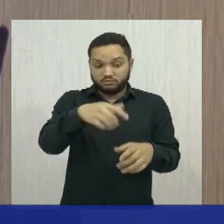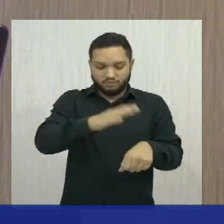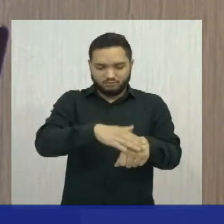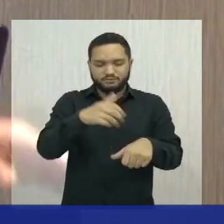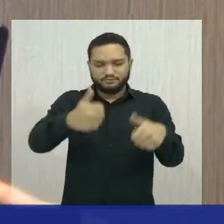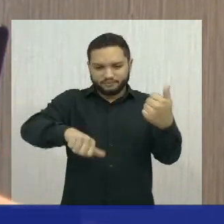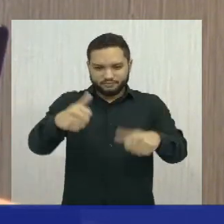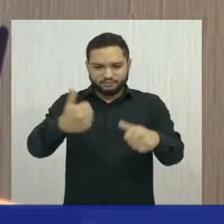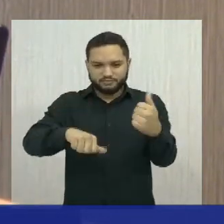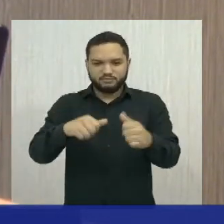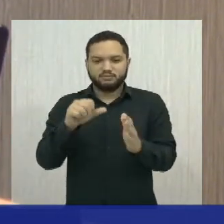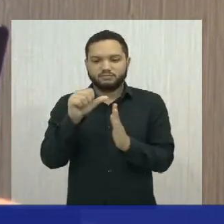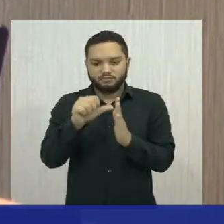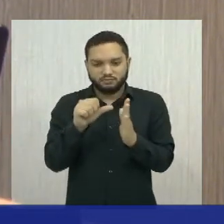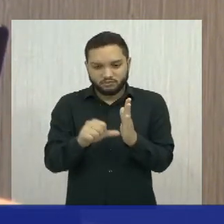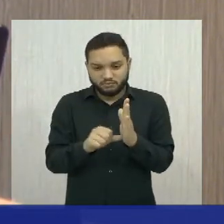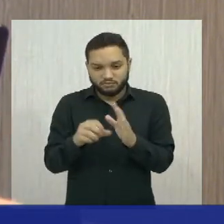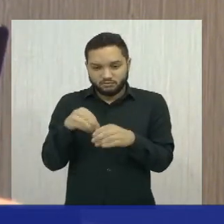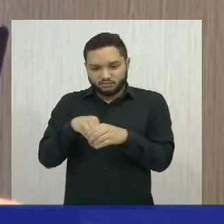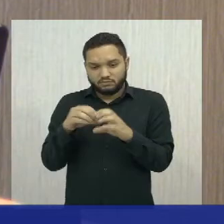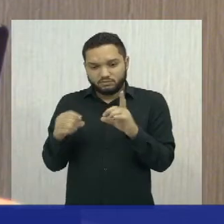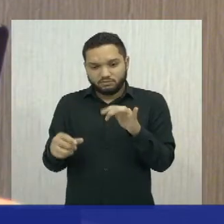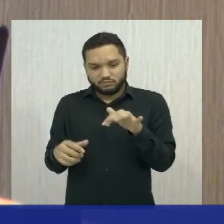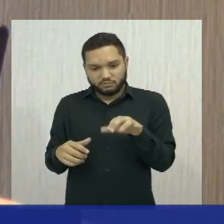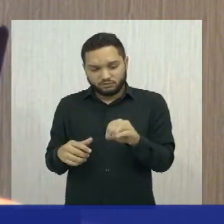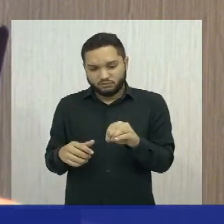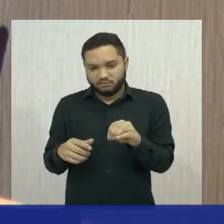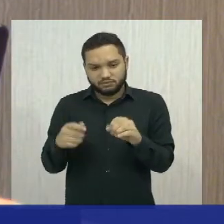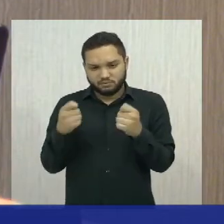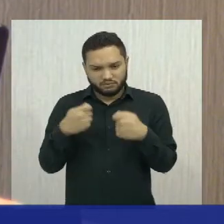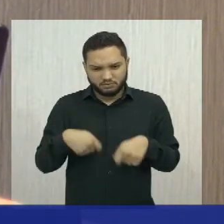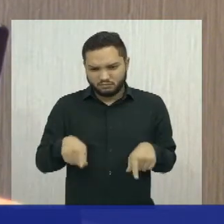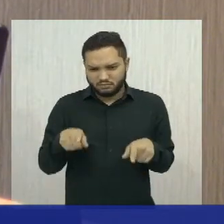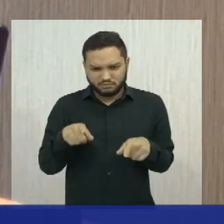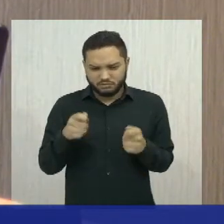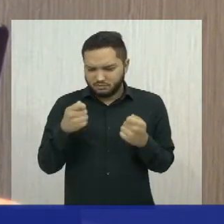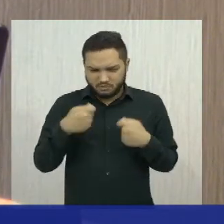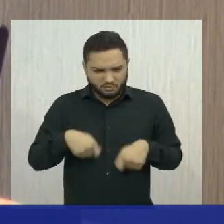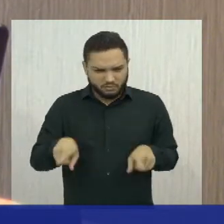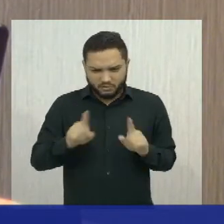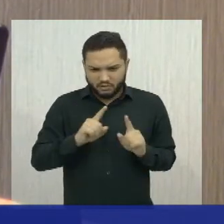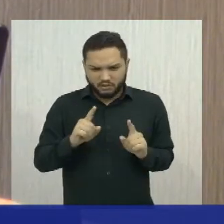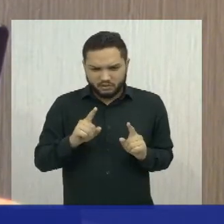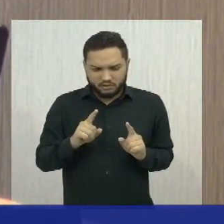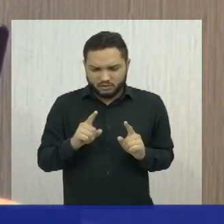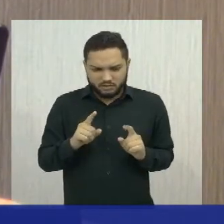as alterações no Código da Cidade não precisariam mais passar